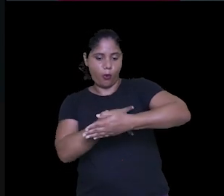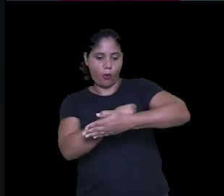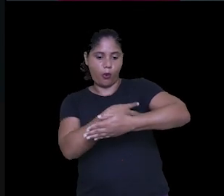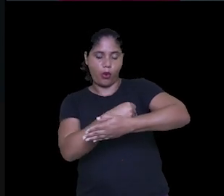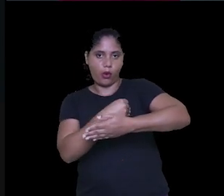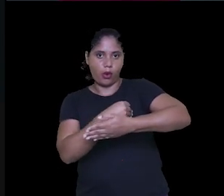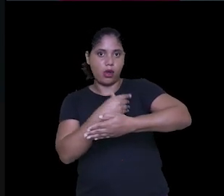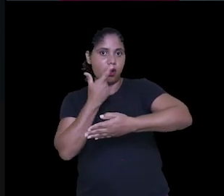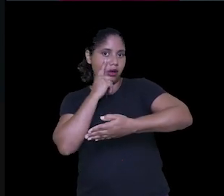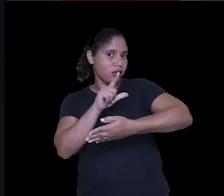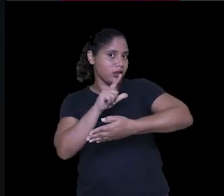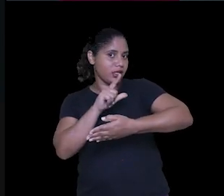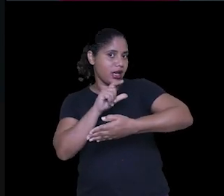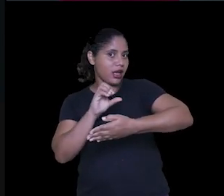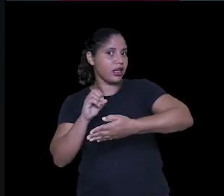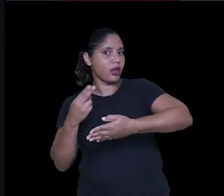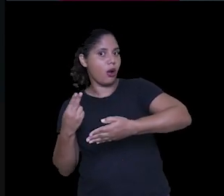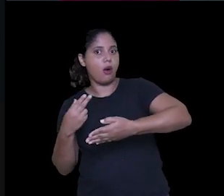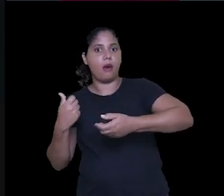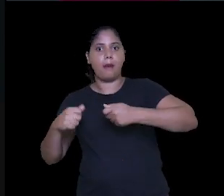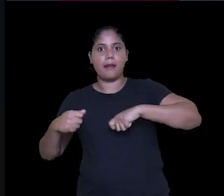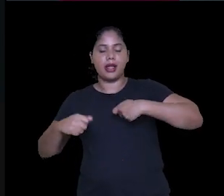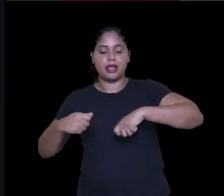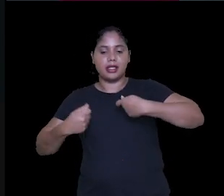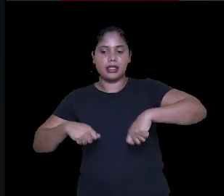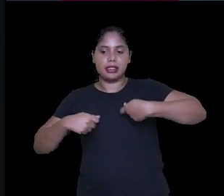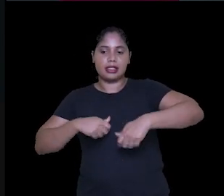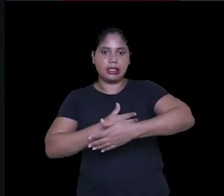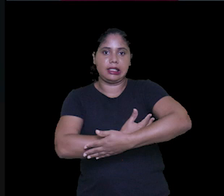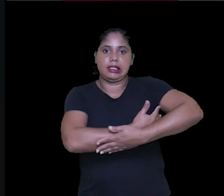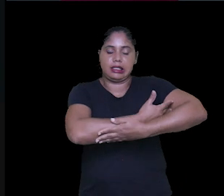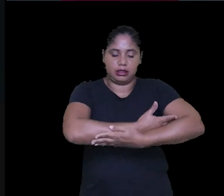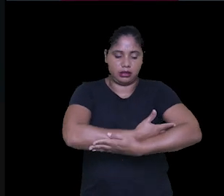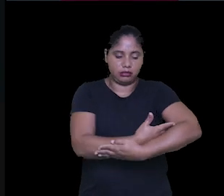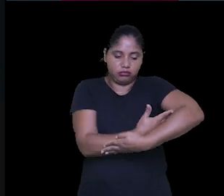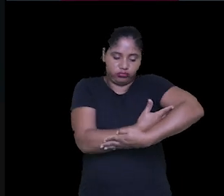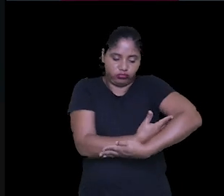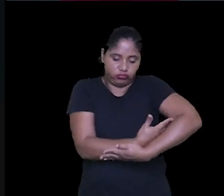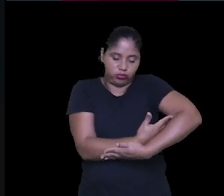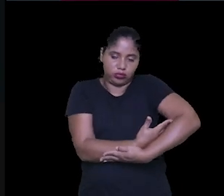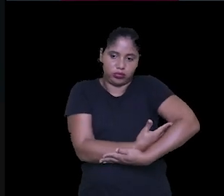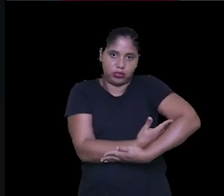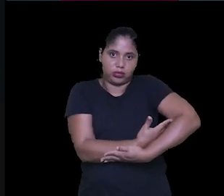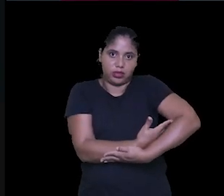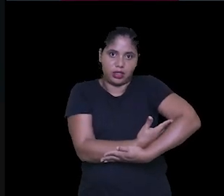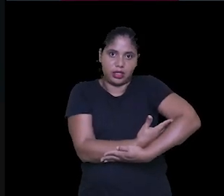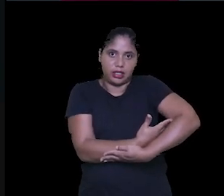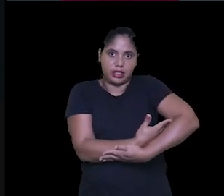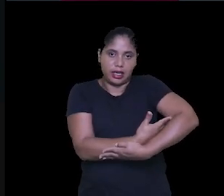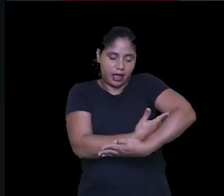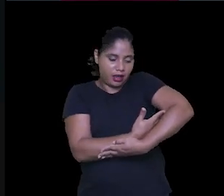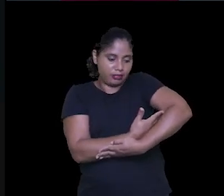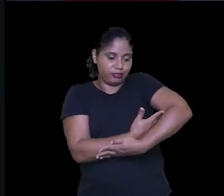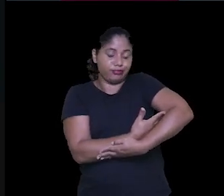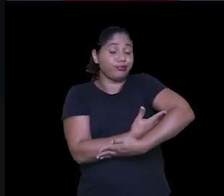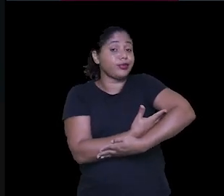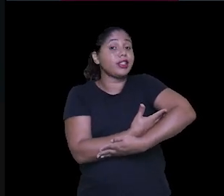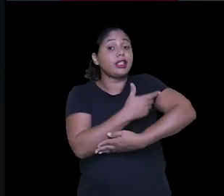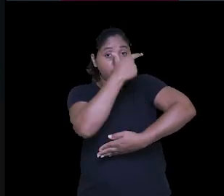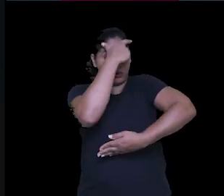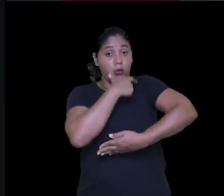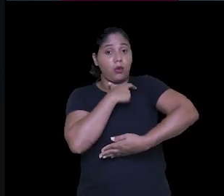fáceis de preveni-las. Muitas pessoas idealizam a amamentação e se frustram ao se depararem com a